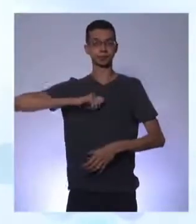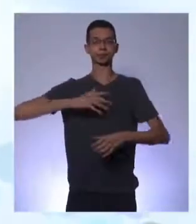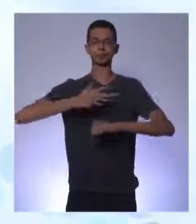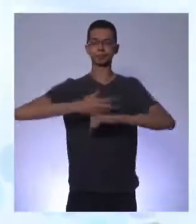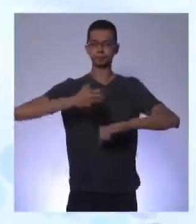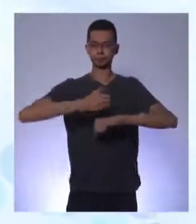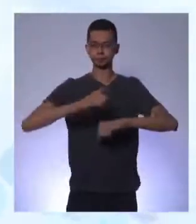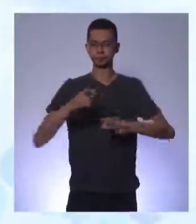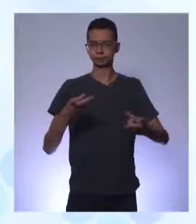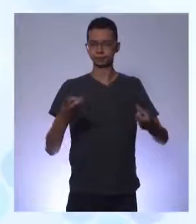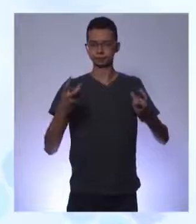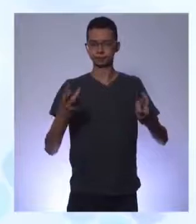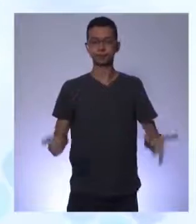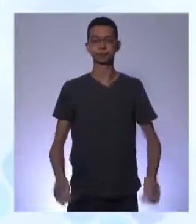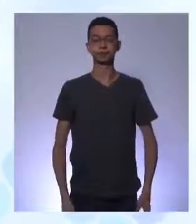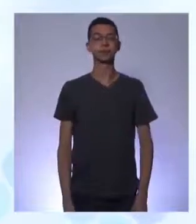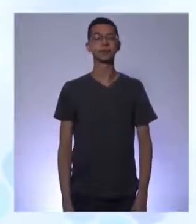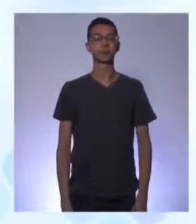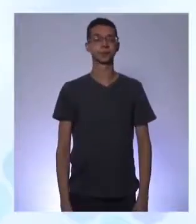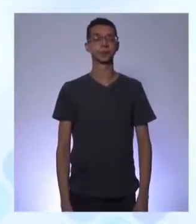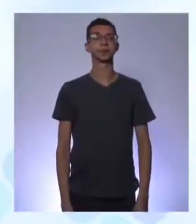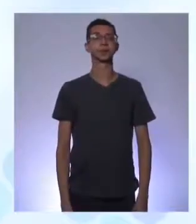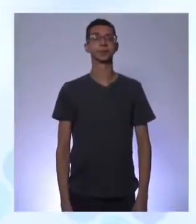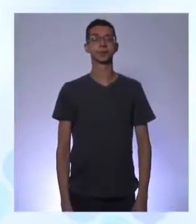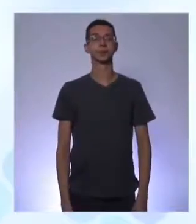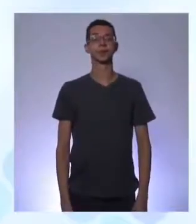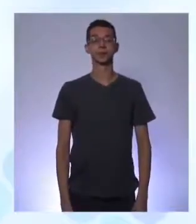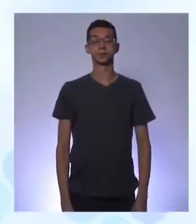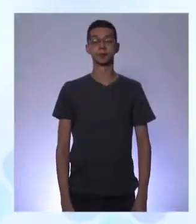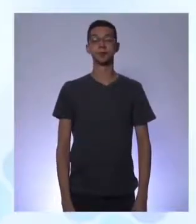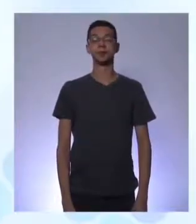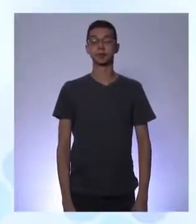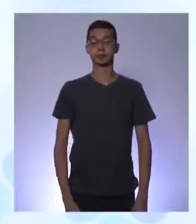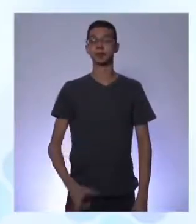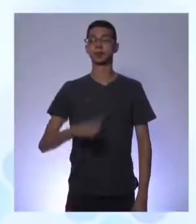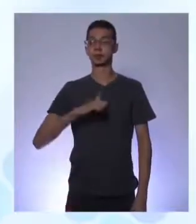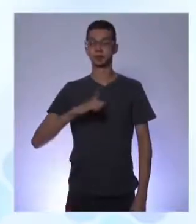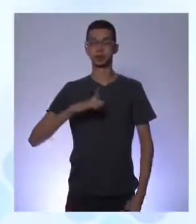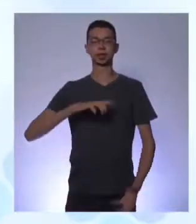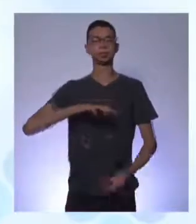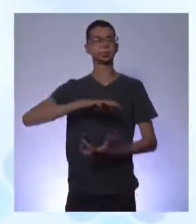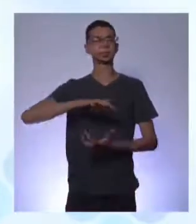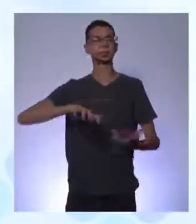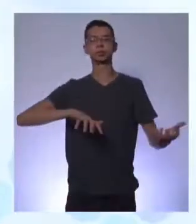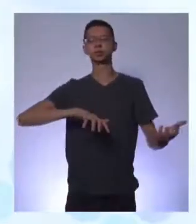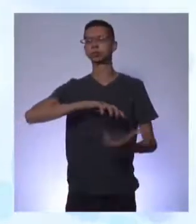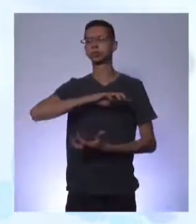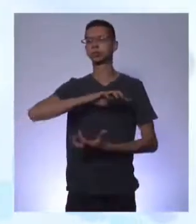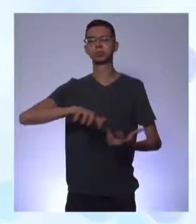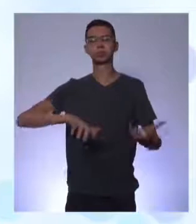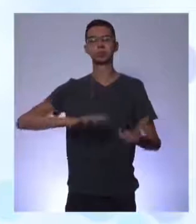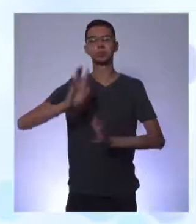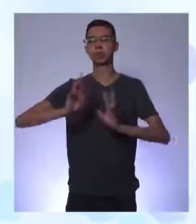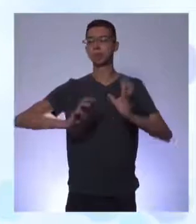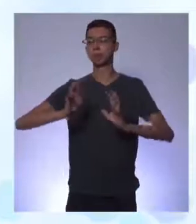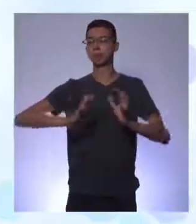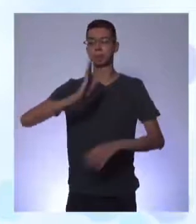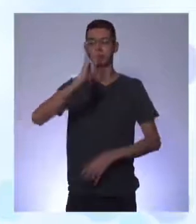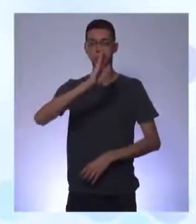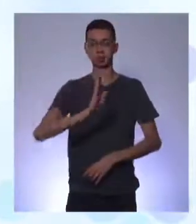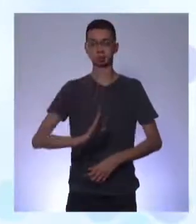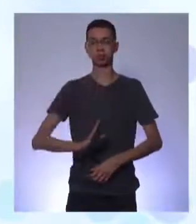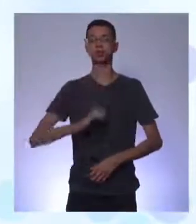vamos observar aqui que houve algumas revoltas no Brasil, claro, mas não